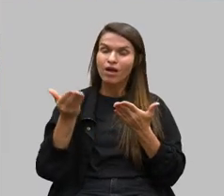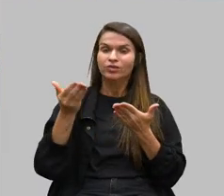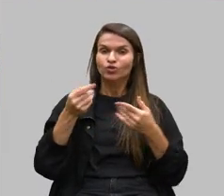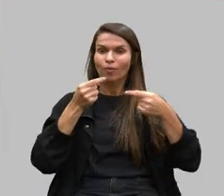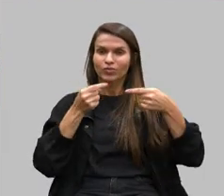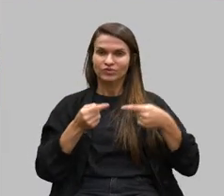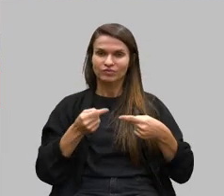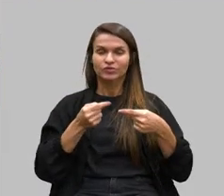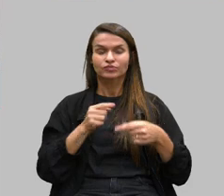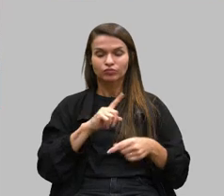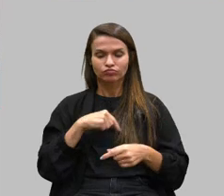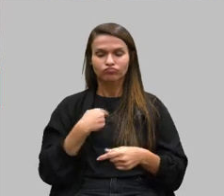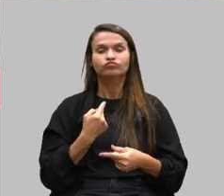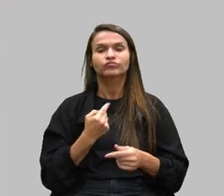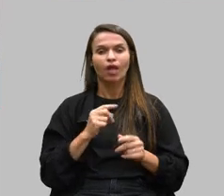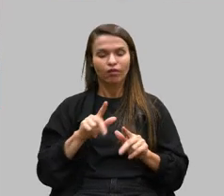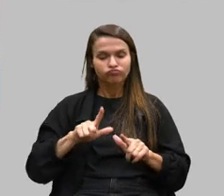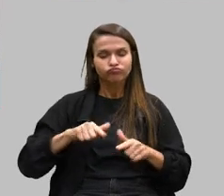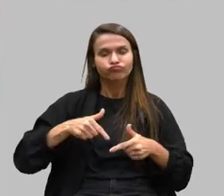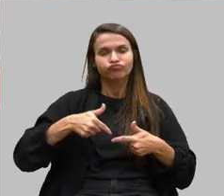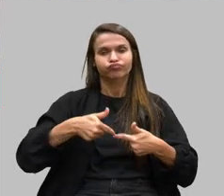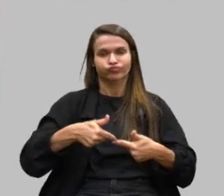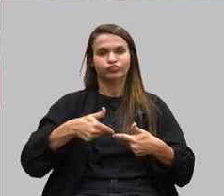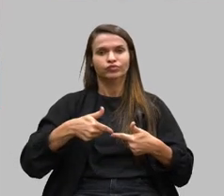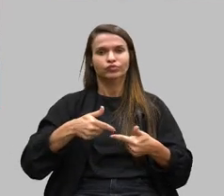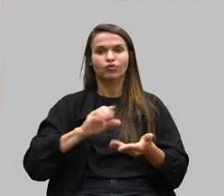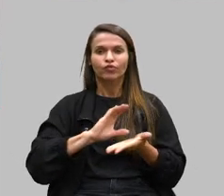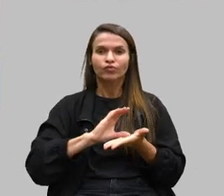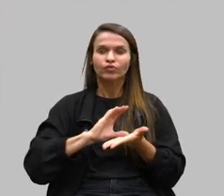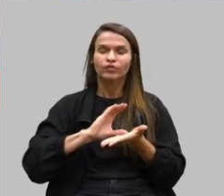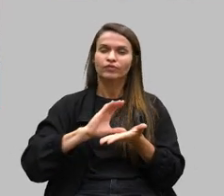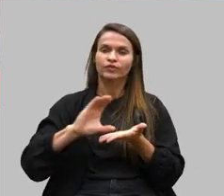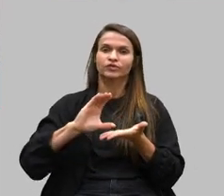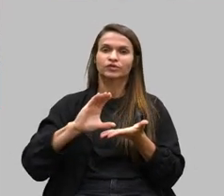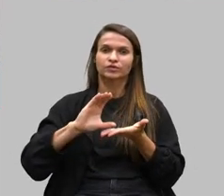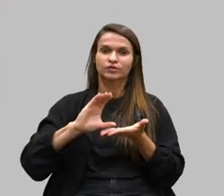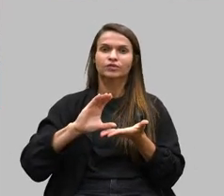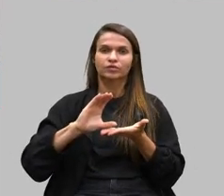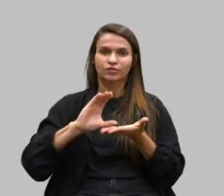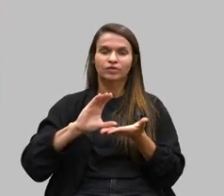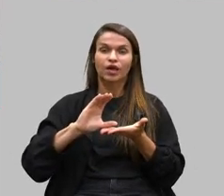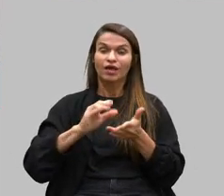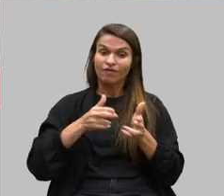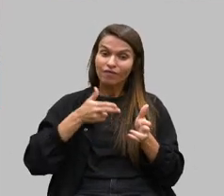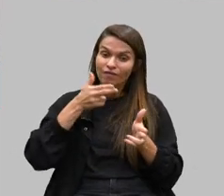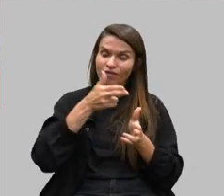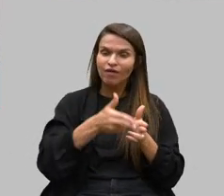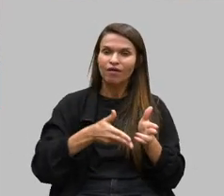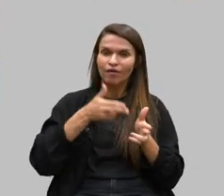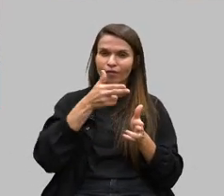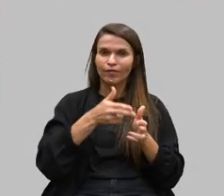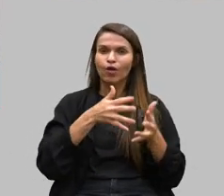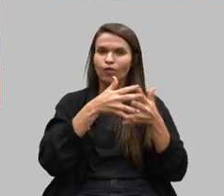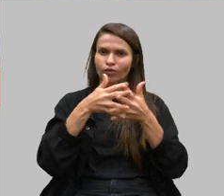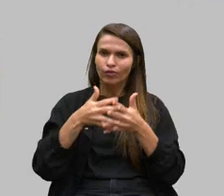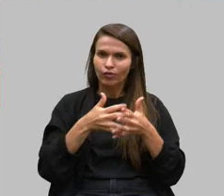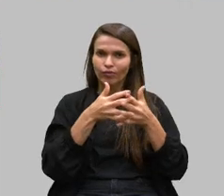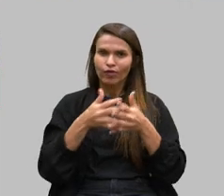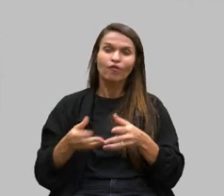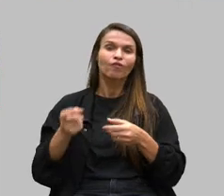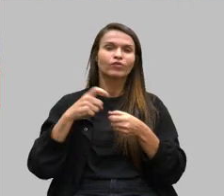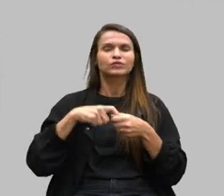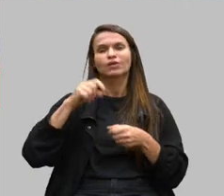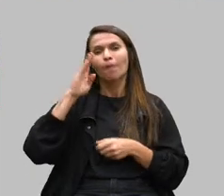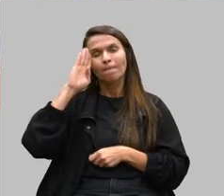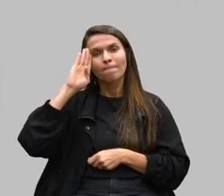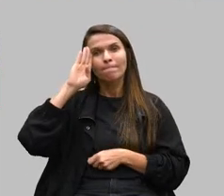realmente agora investirmos em eh ferrovia e que o caminhão volte a ser as pontas